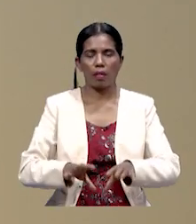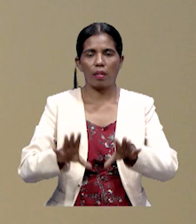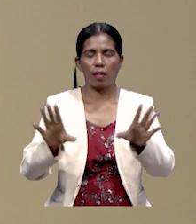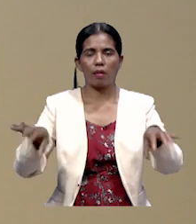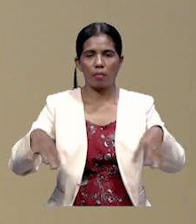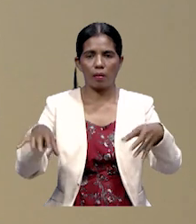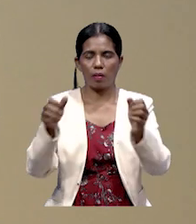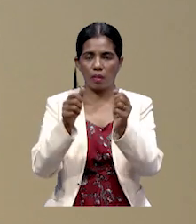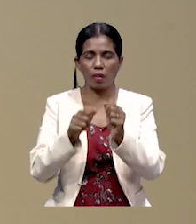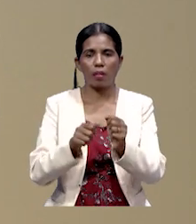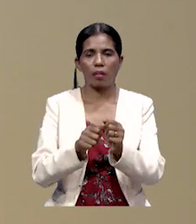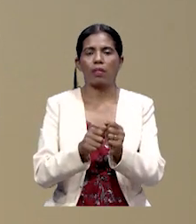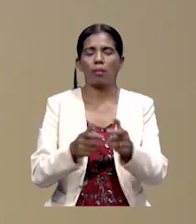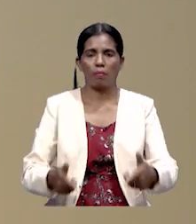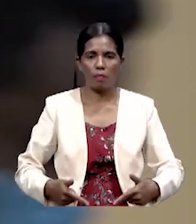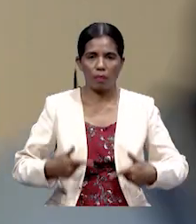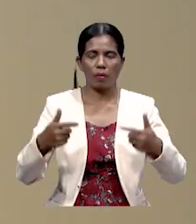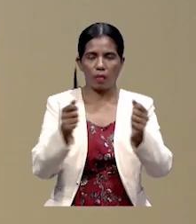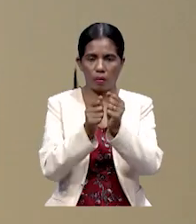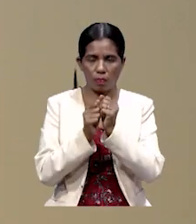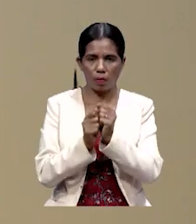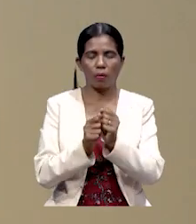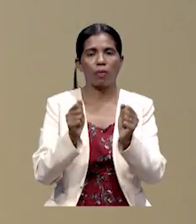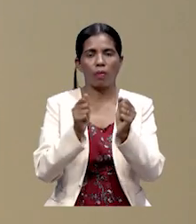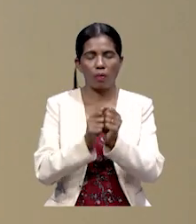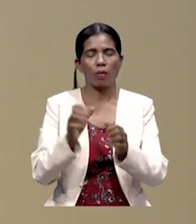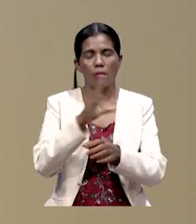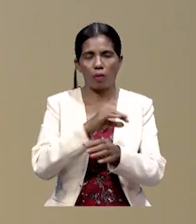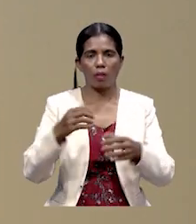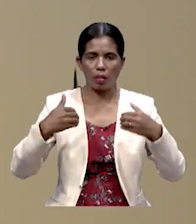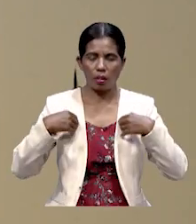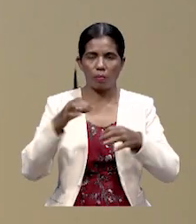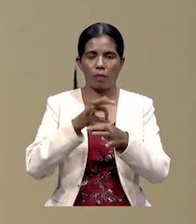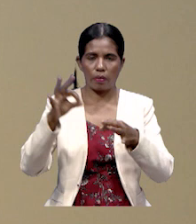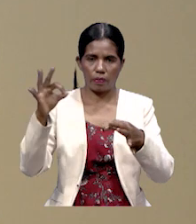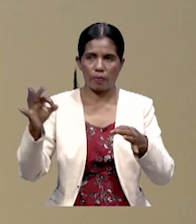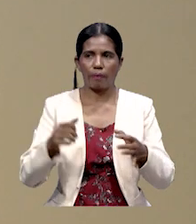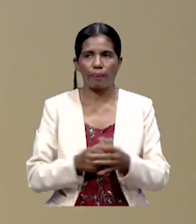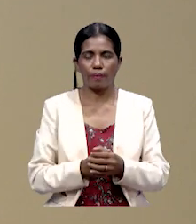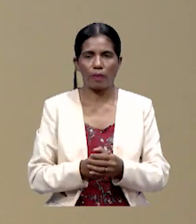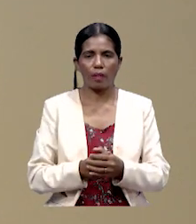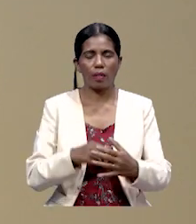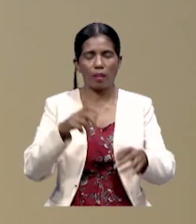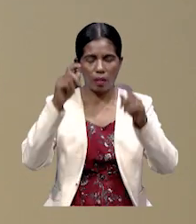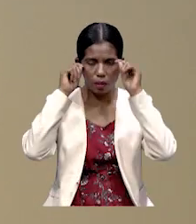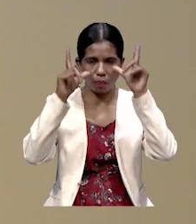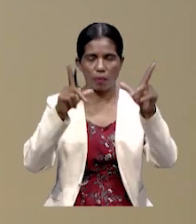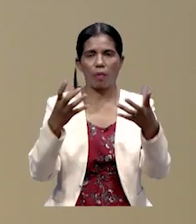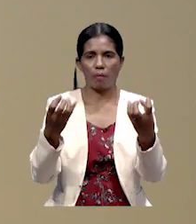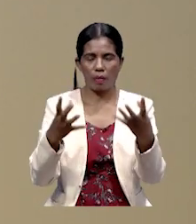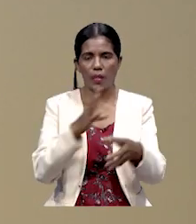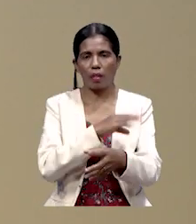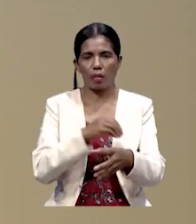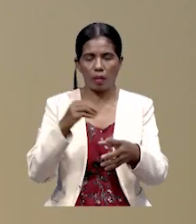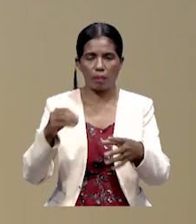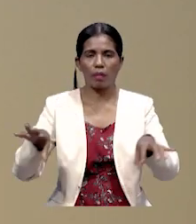vida. Os mares têm significado espiritual para o povo timorense. Muitos timorenses dependem dos oceanos para a